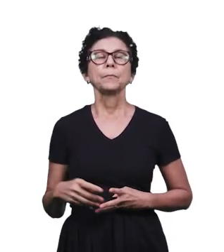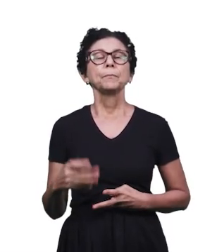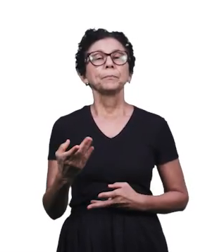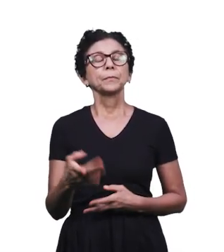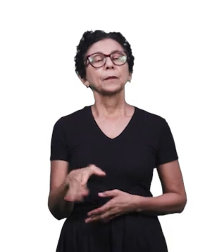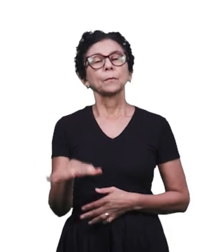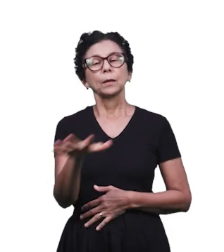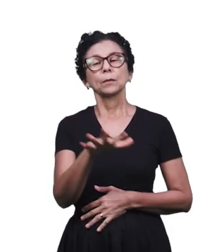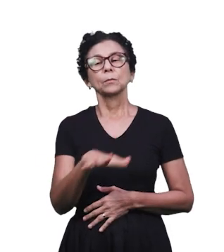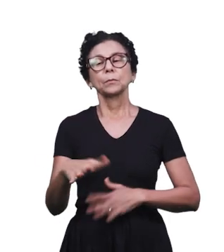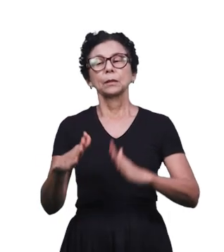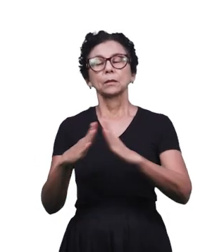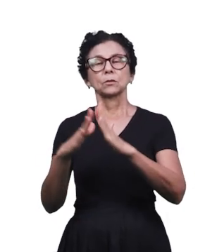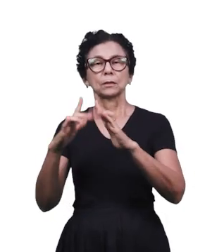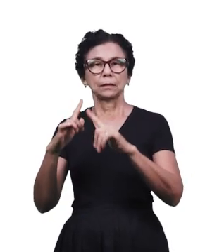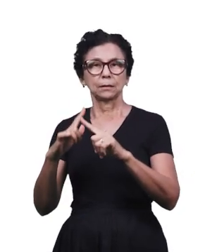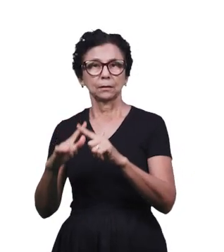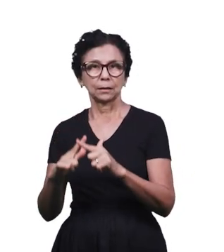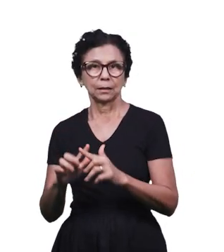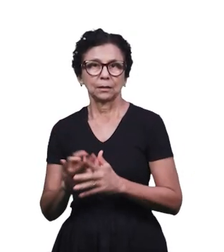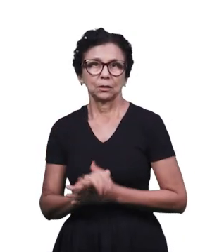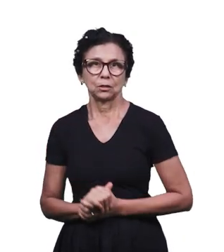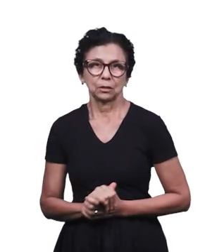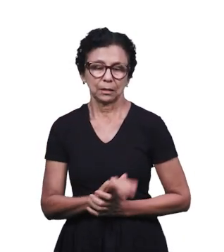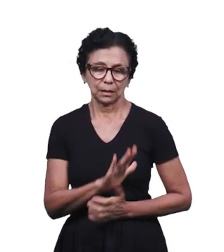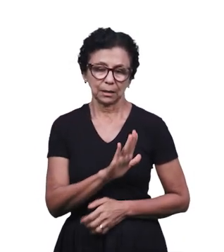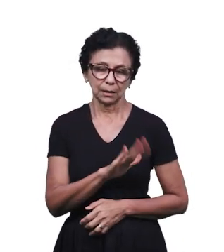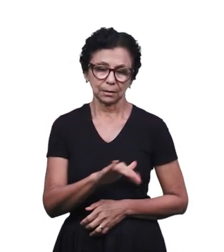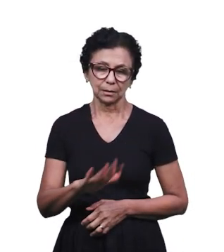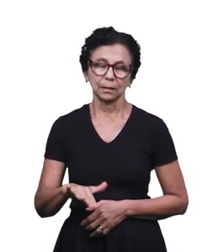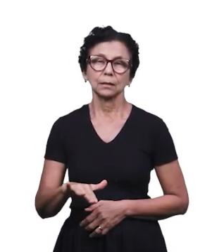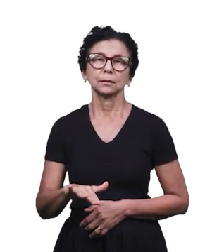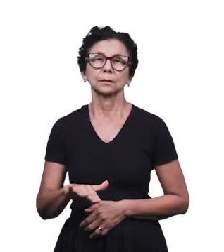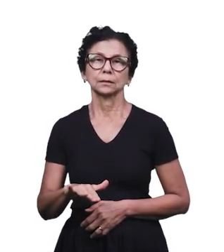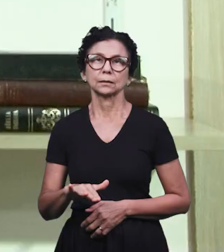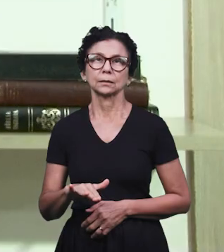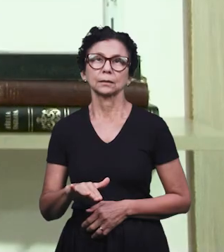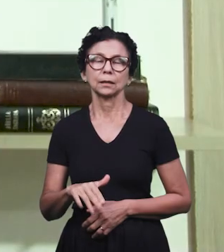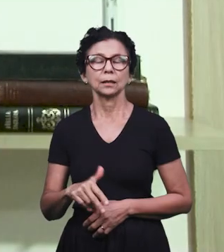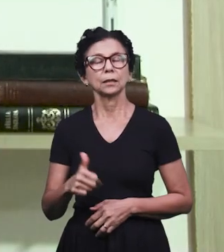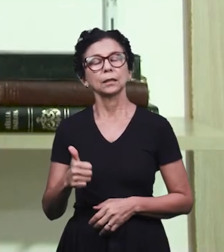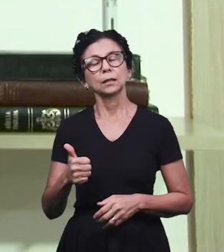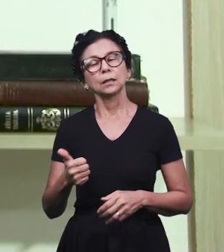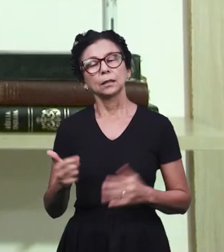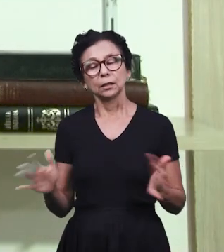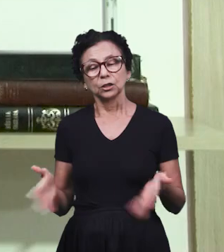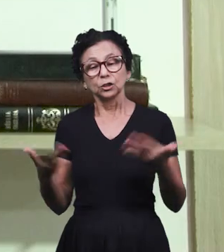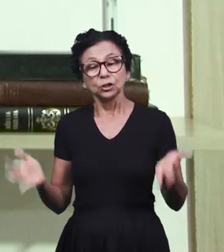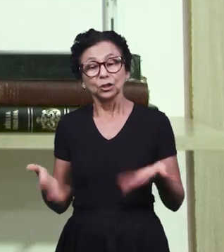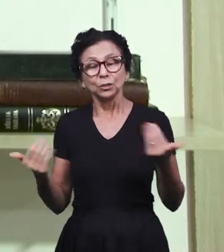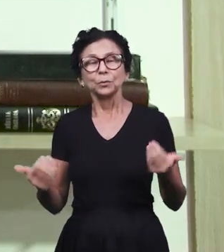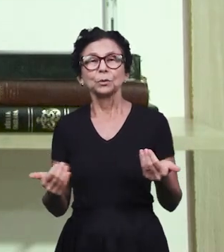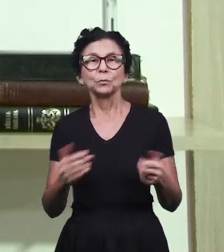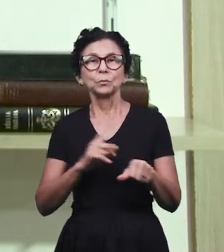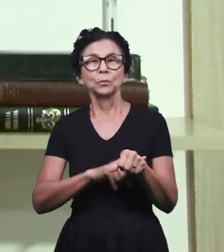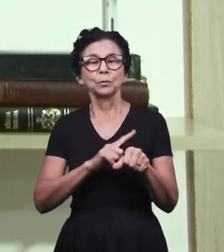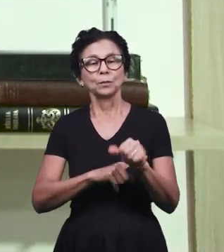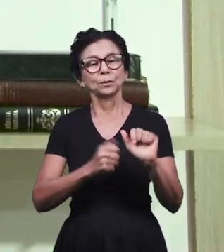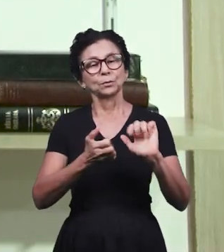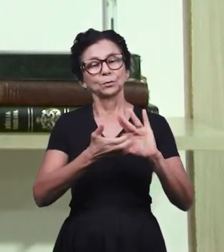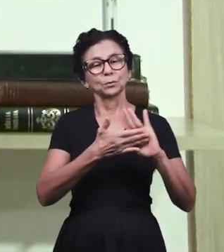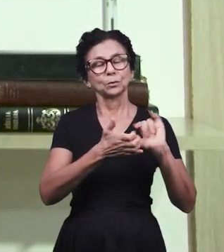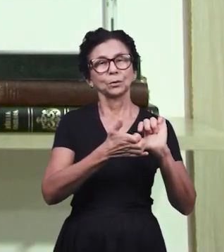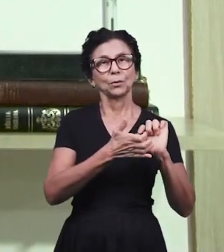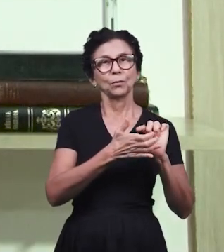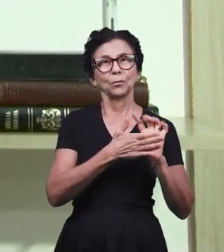igreja podemos estimular as crianças através dos louvores. Então, eu estou com a criança, eu posso acompanhá-la. Eu